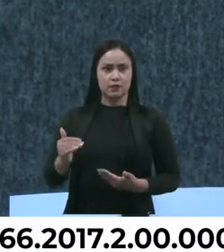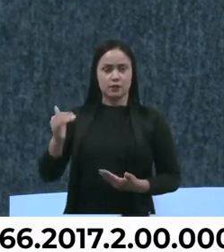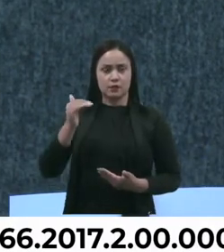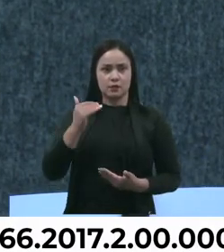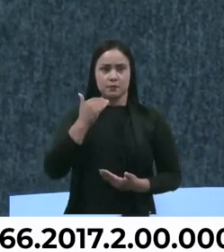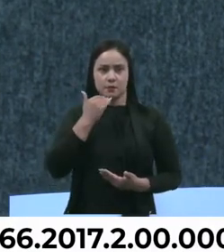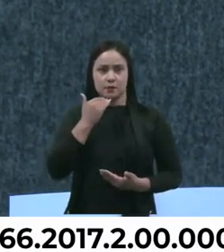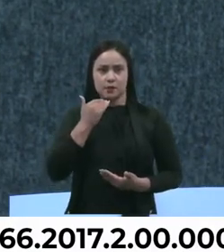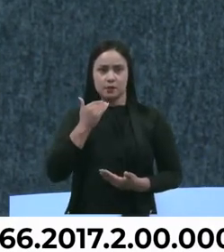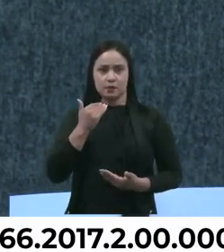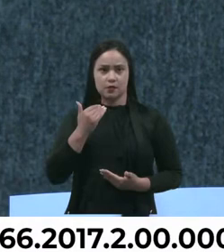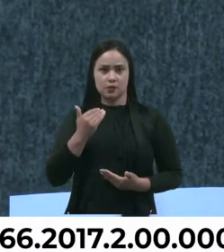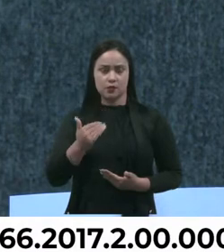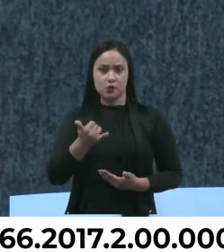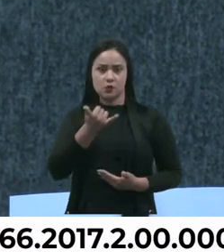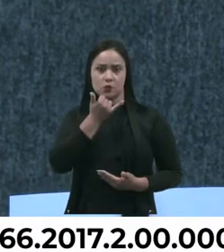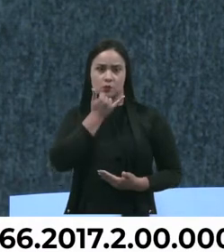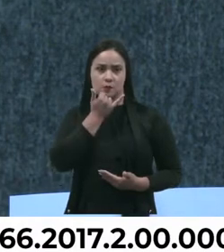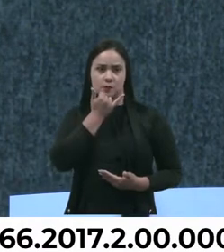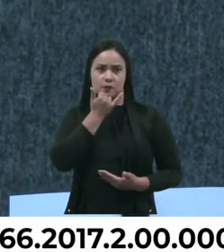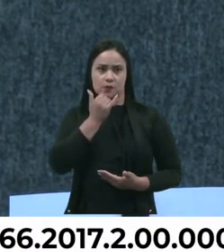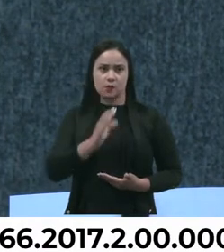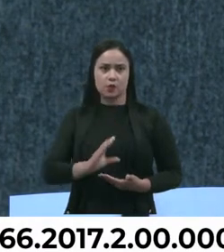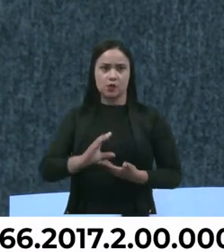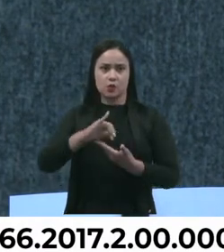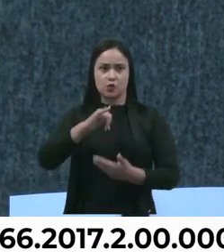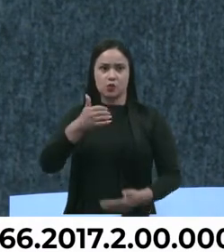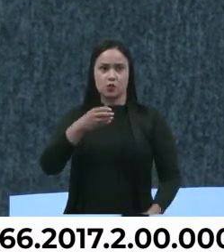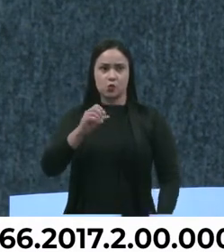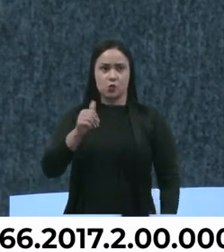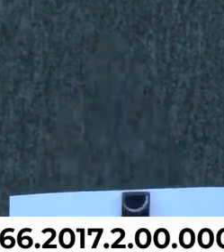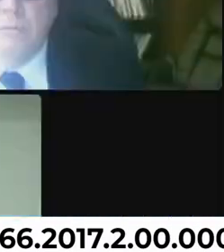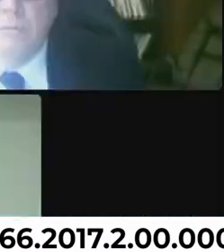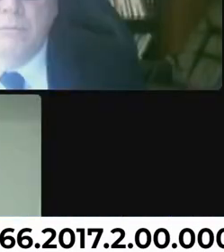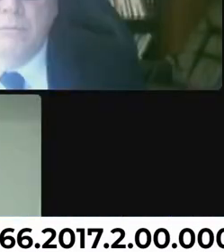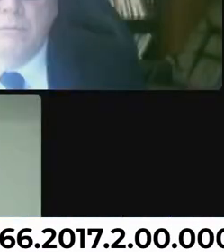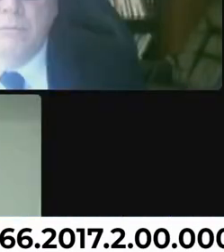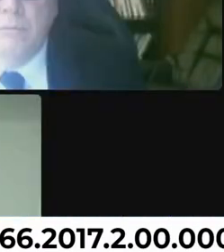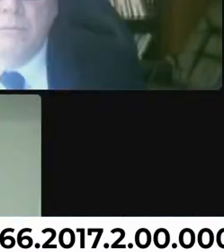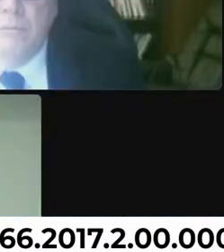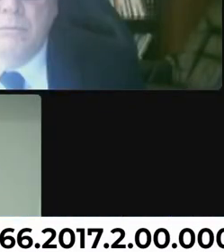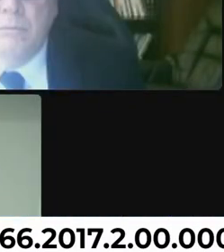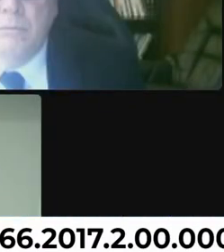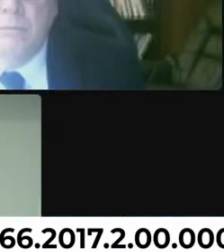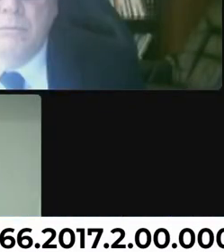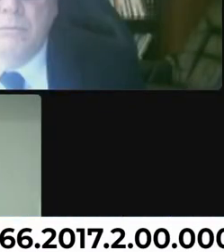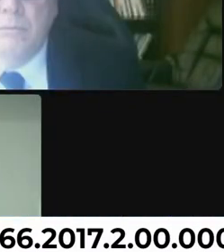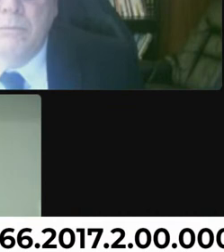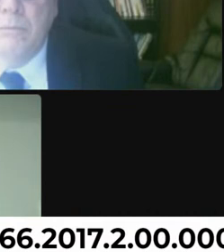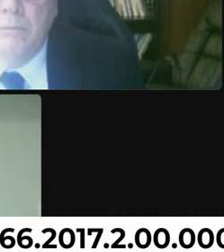Excelência, pedindo desculpas ao conselheiro João Paulo. Pois não, conselheiro Márcio.